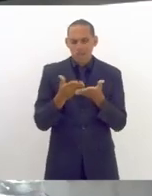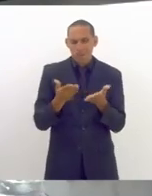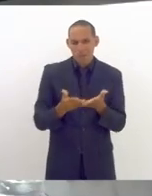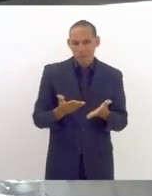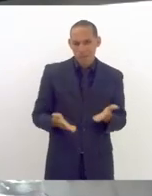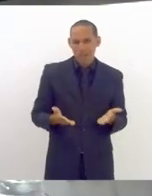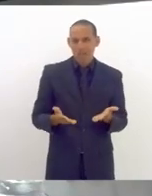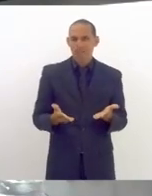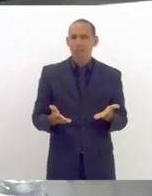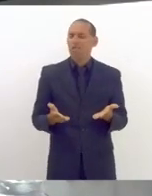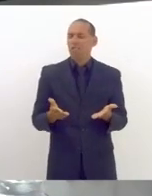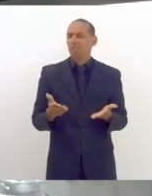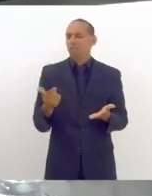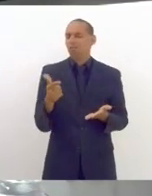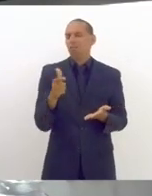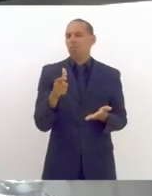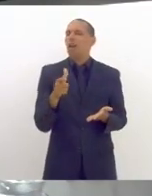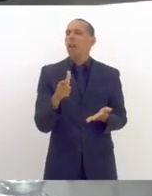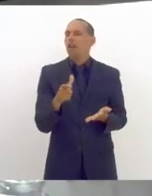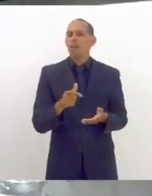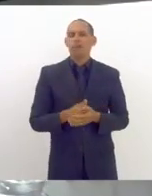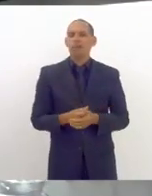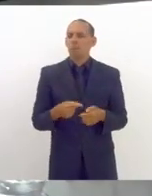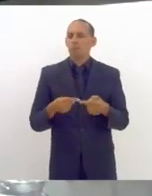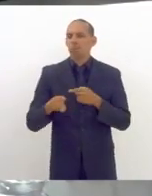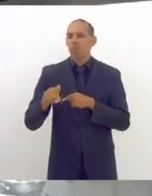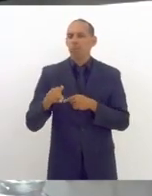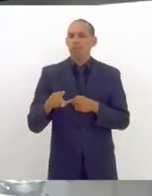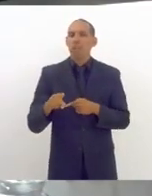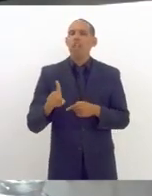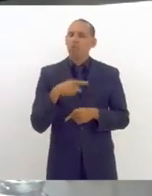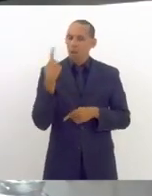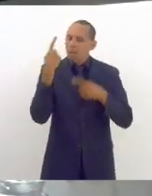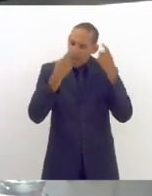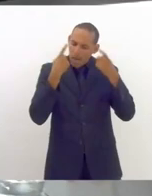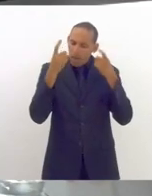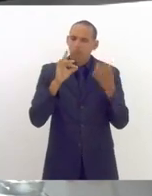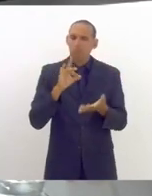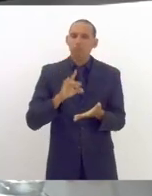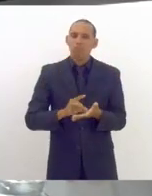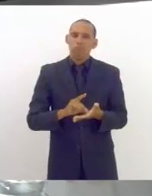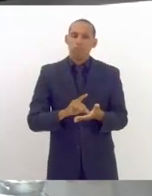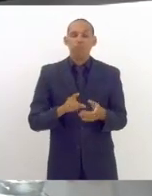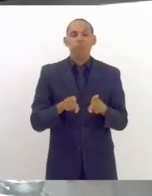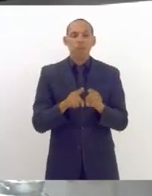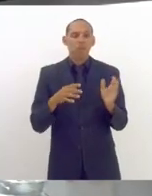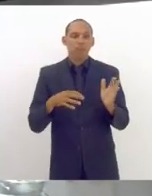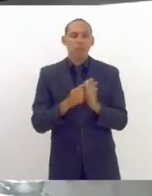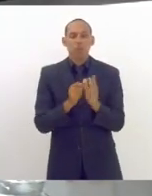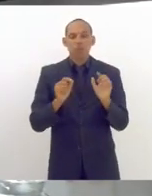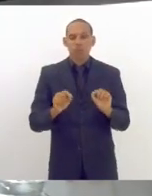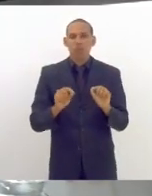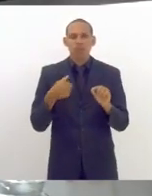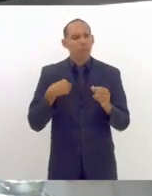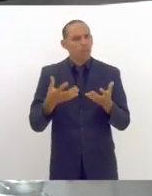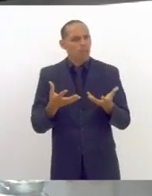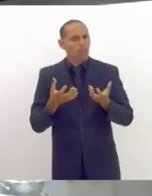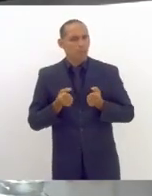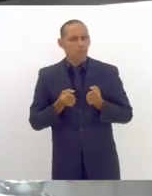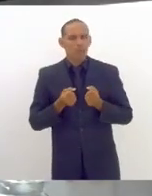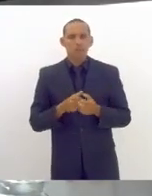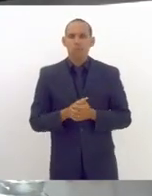e não existe isso existe sim uma grande preocupação e quero também aqui registrar que recebi